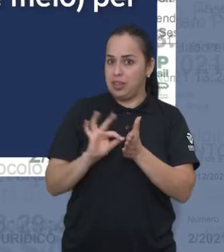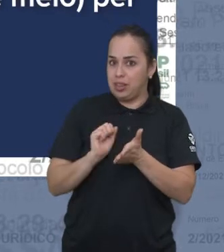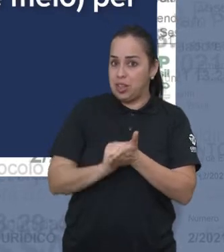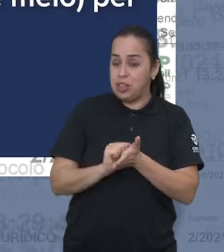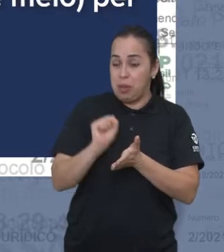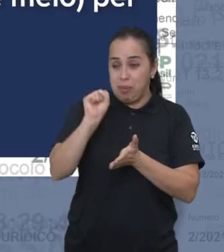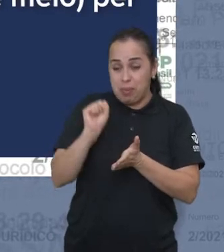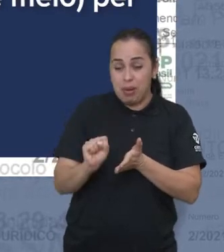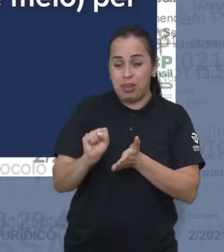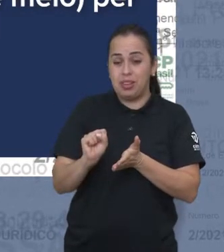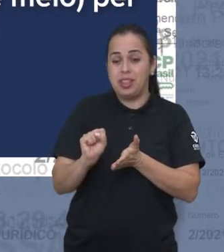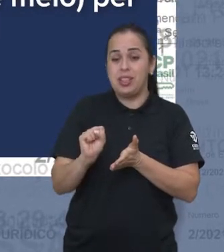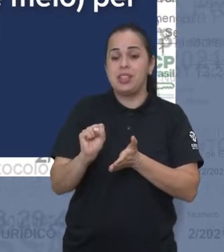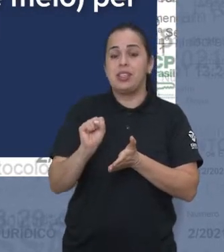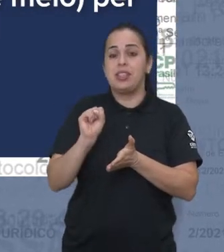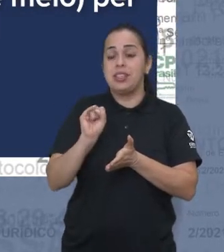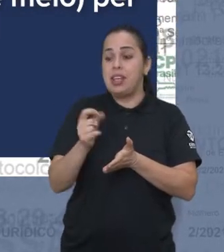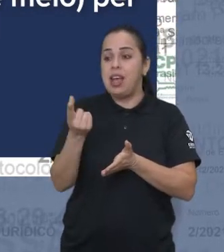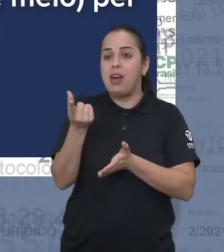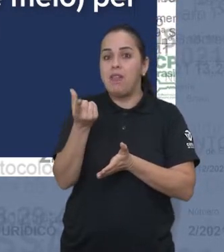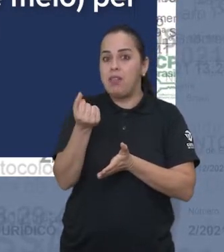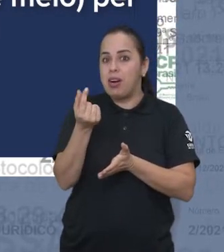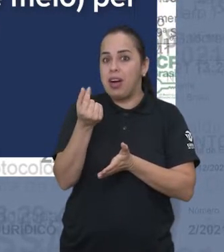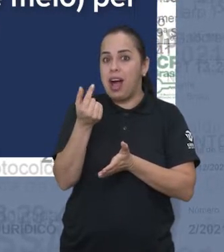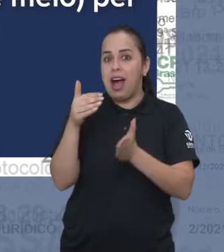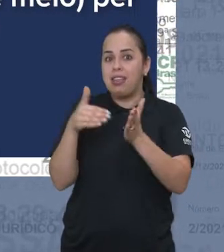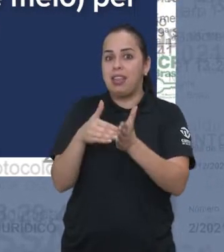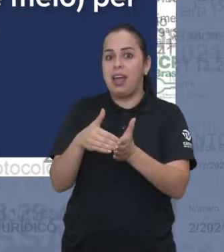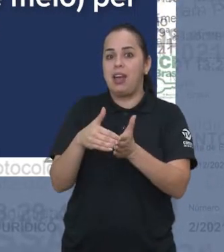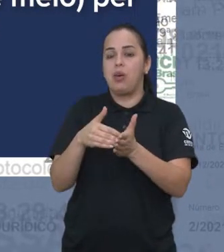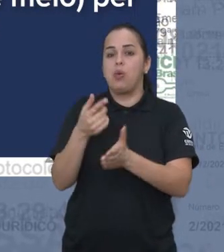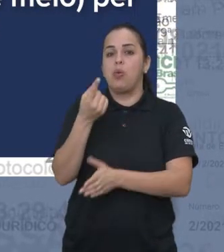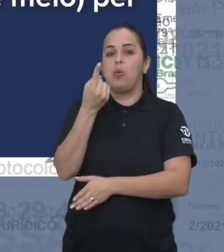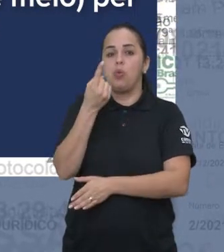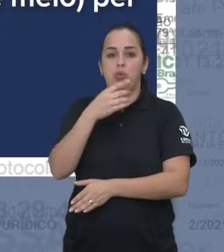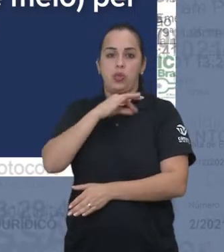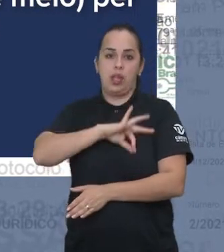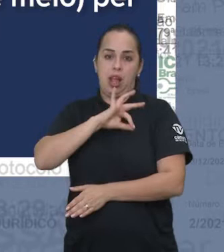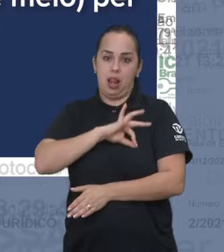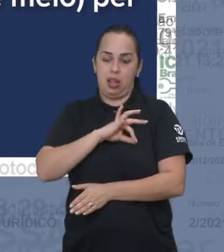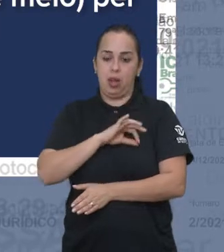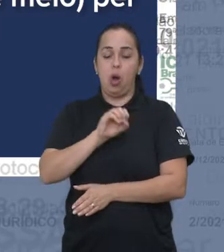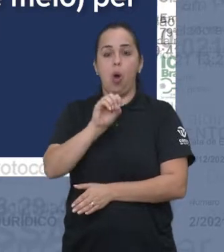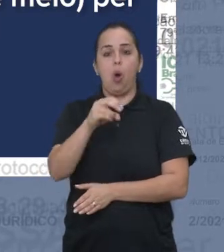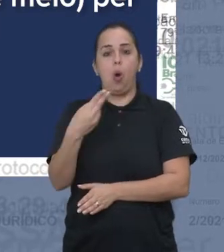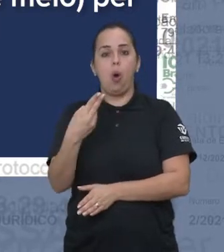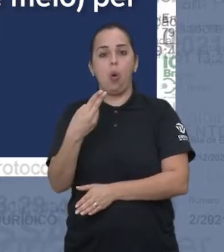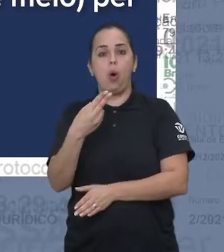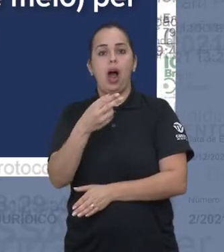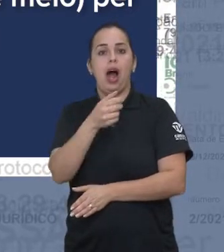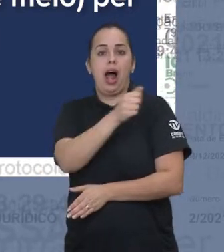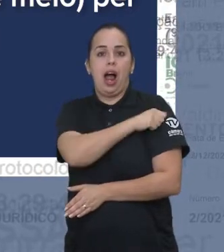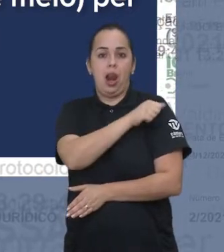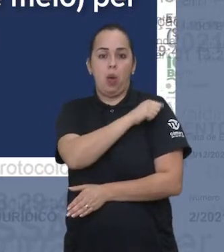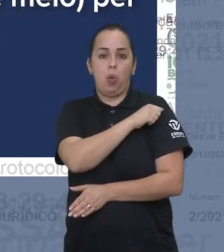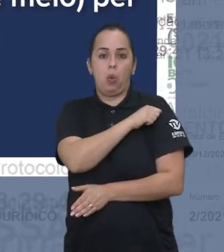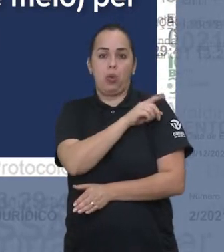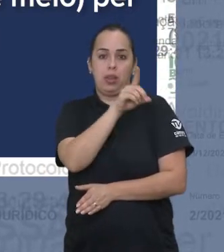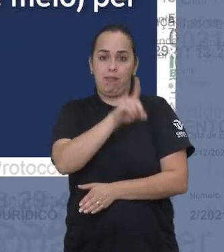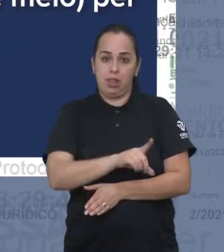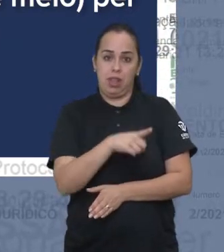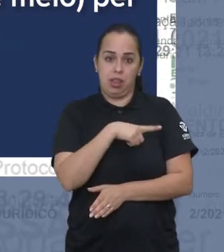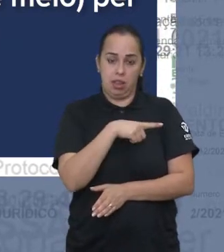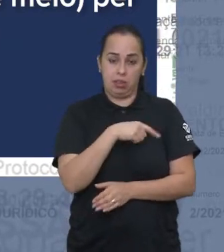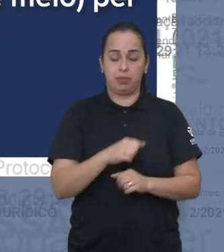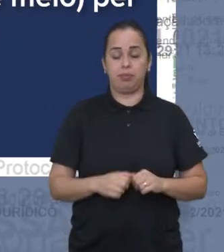a inscrição só será garantida ao candidato que tenha renda familiar de até um salário mínimo e meio ou então alunos que sofrem